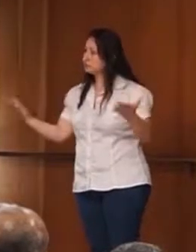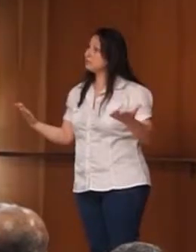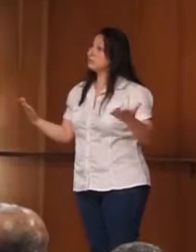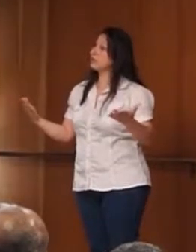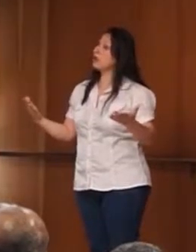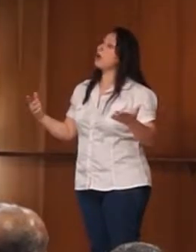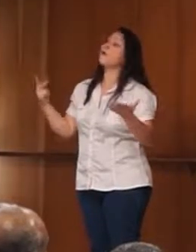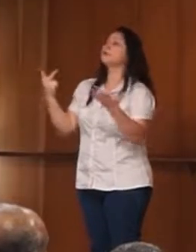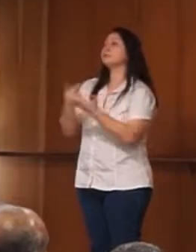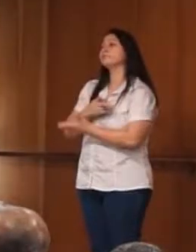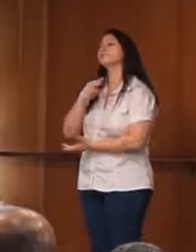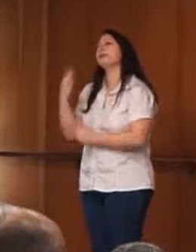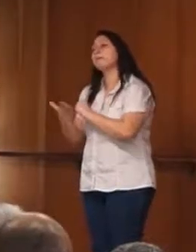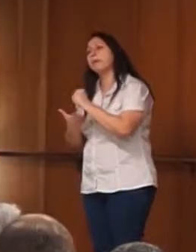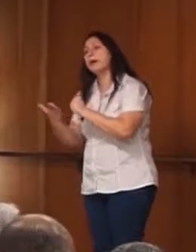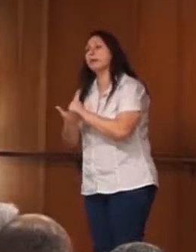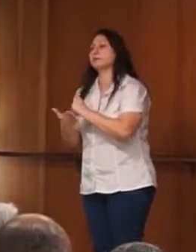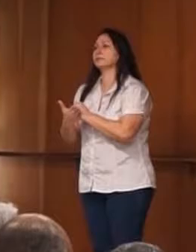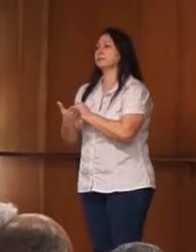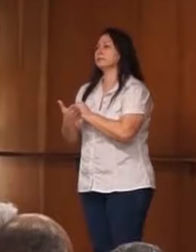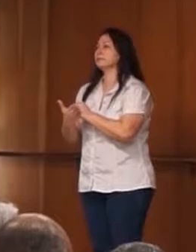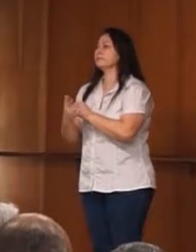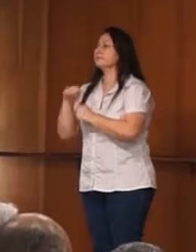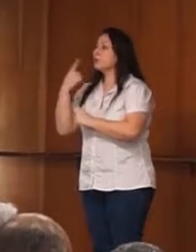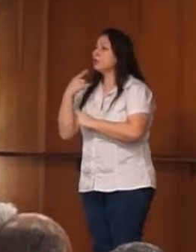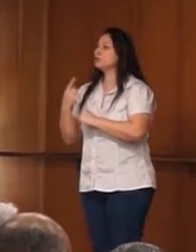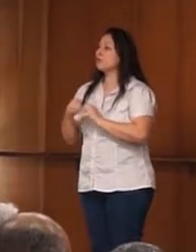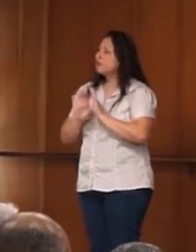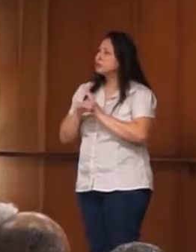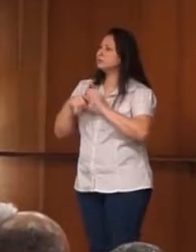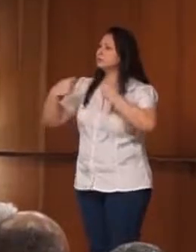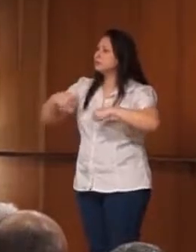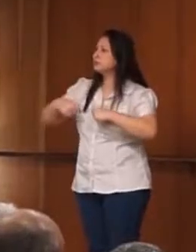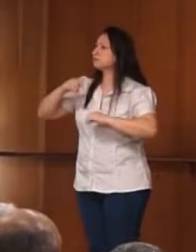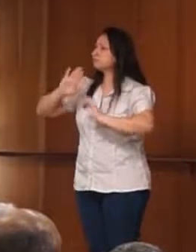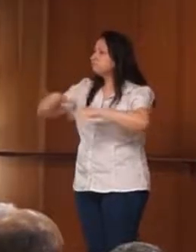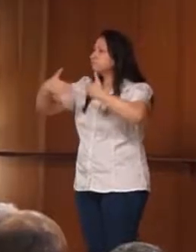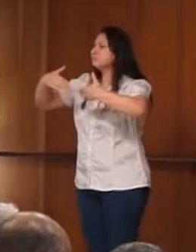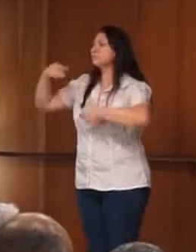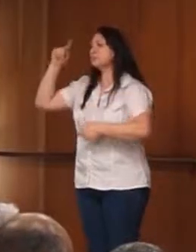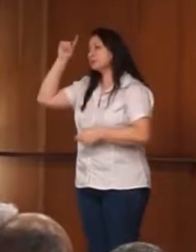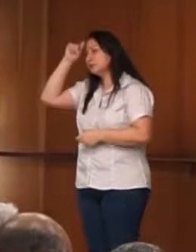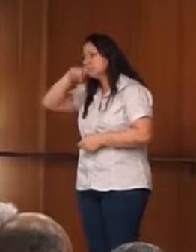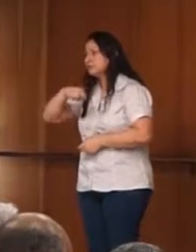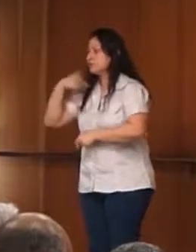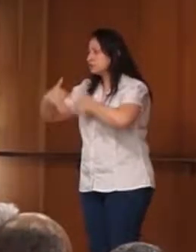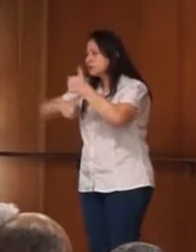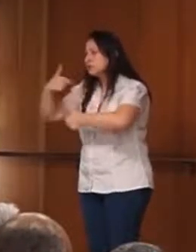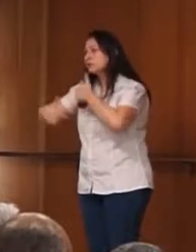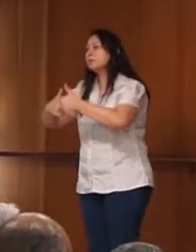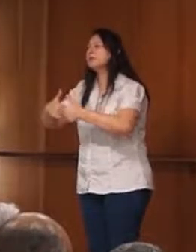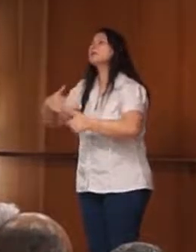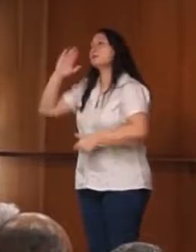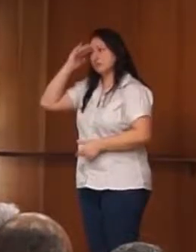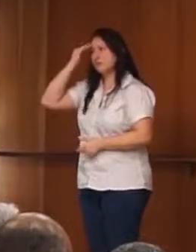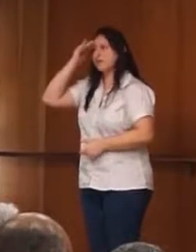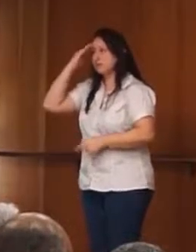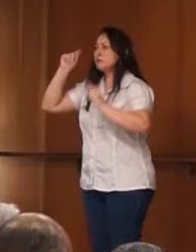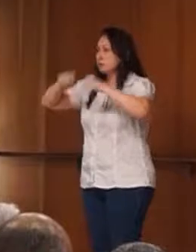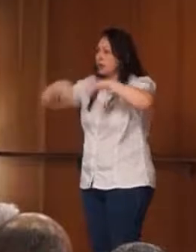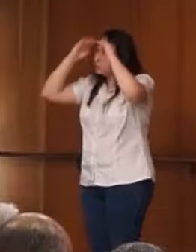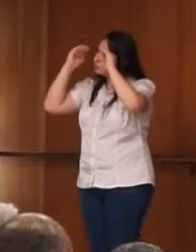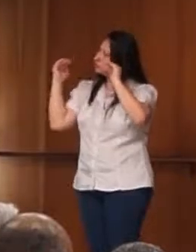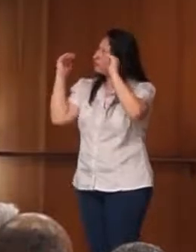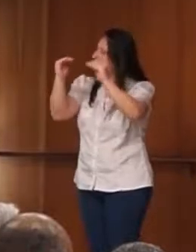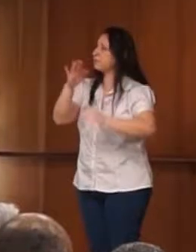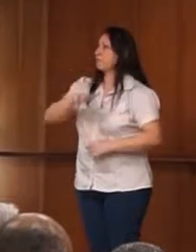existência enquanto universidade e que precisa ser um trabalho de todos nós. O respeito ao espaço público, da res pública,